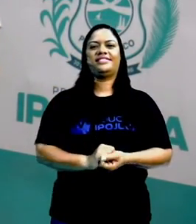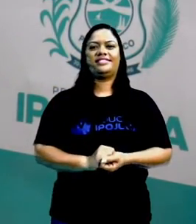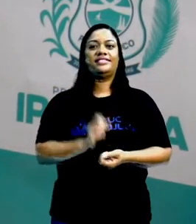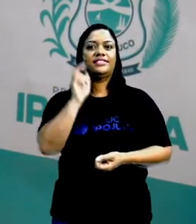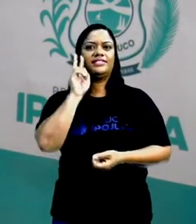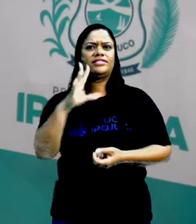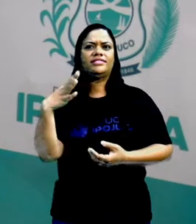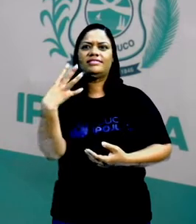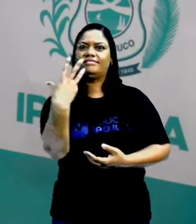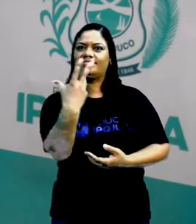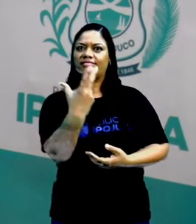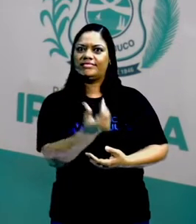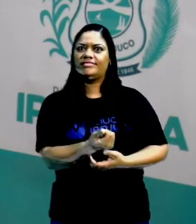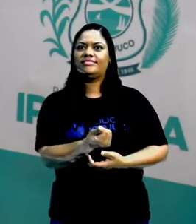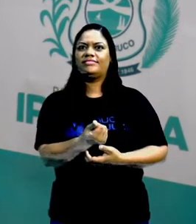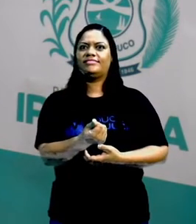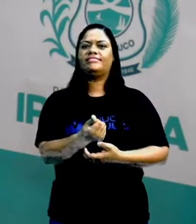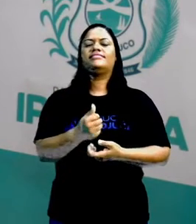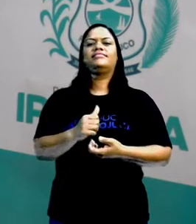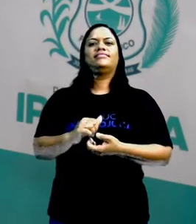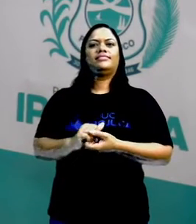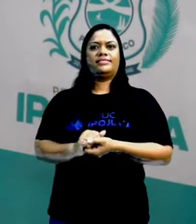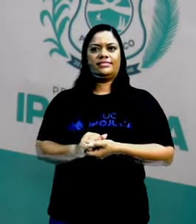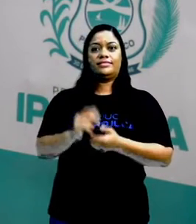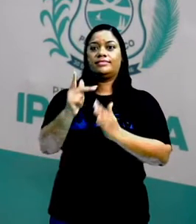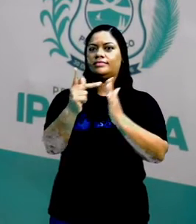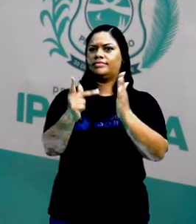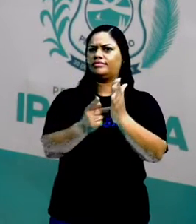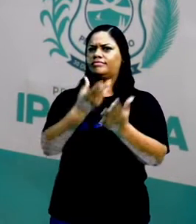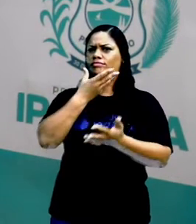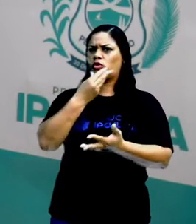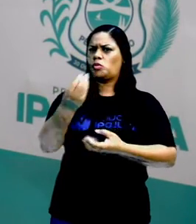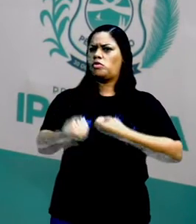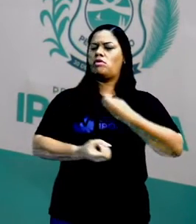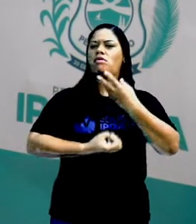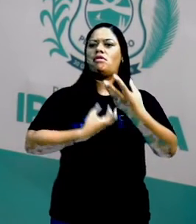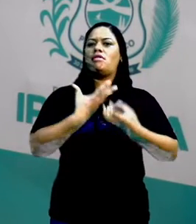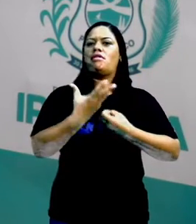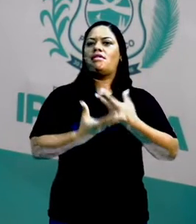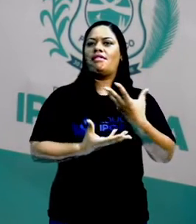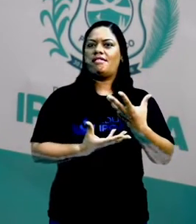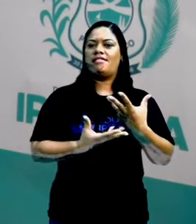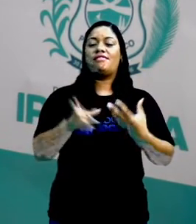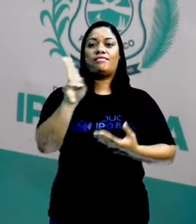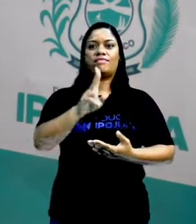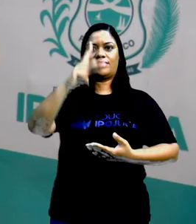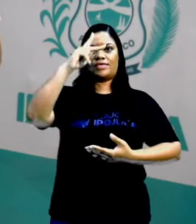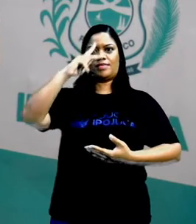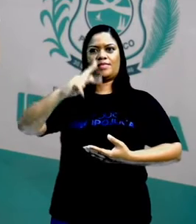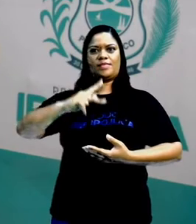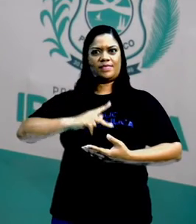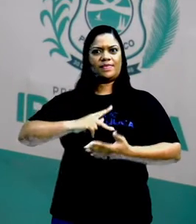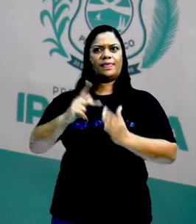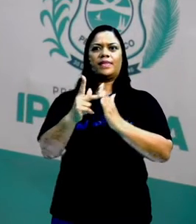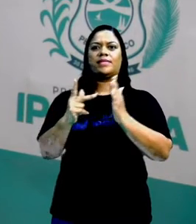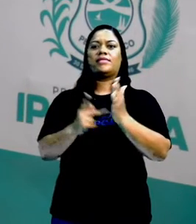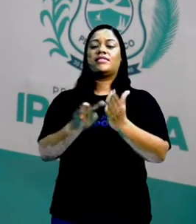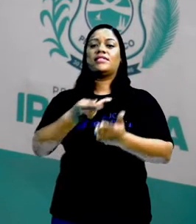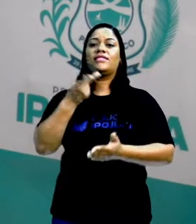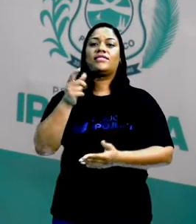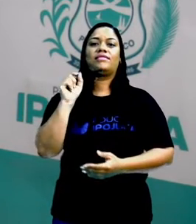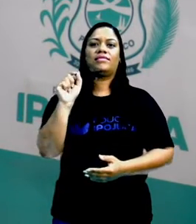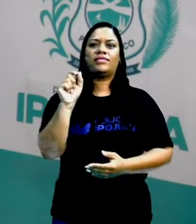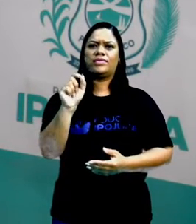poema, né? Onde o poeta Mário Quintana usa o próprio poema para dizer o